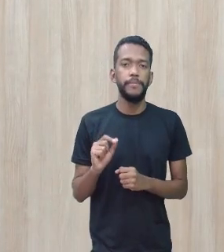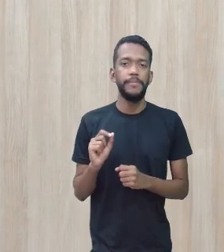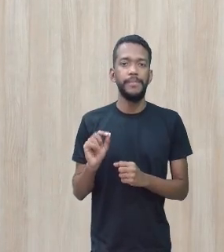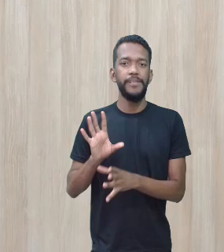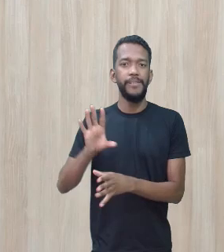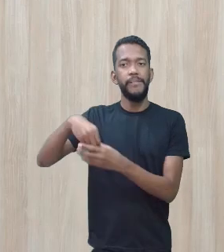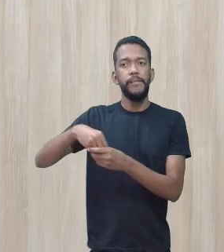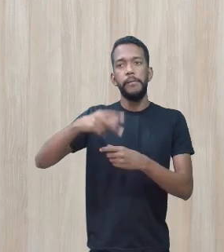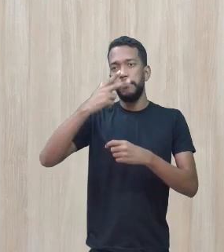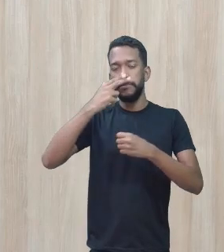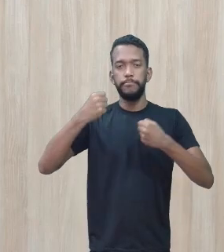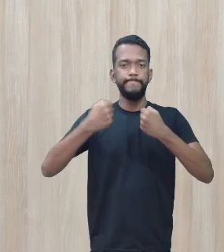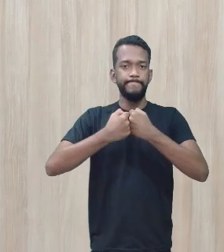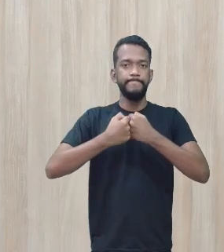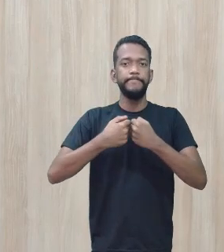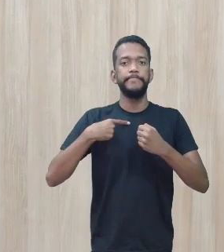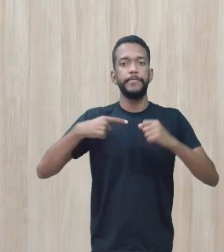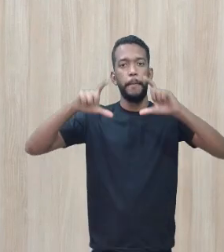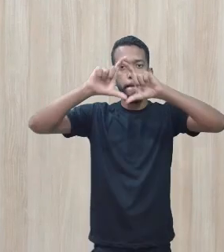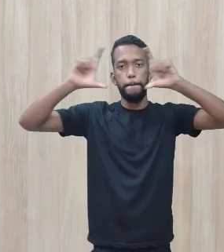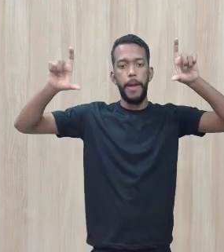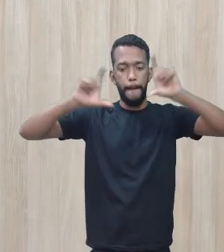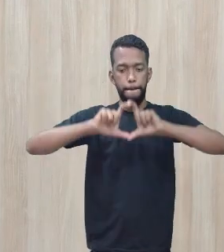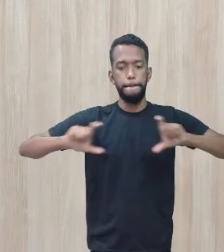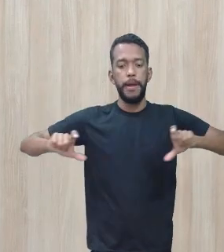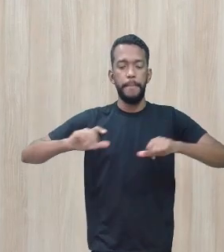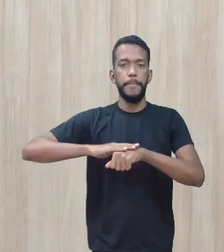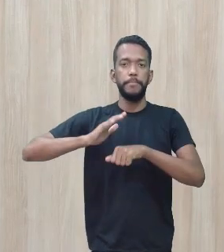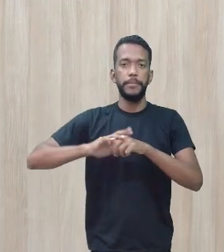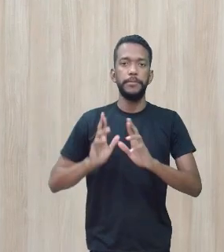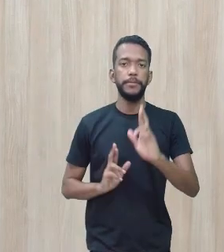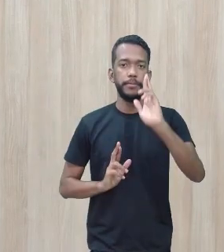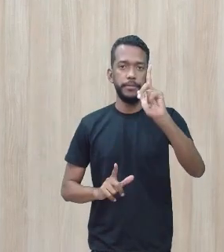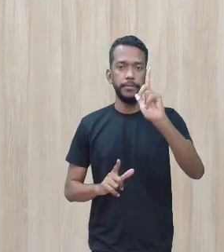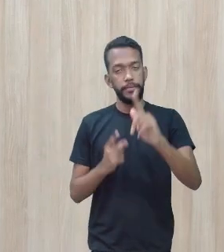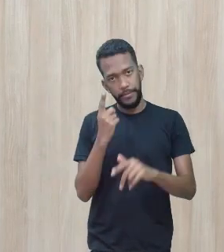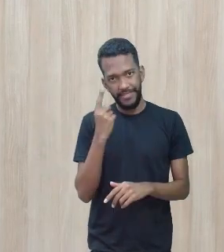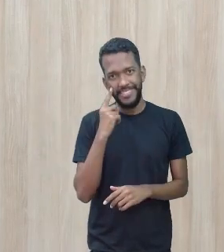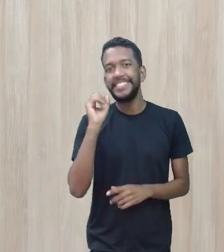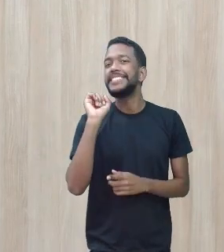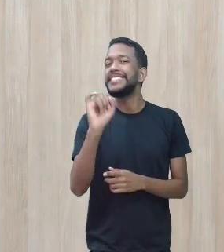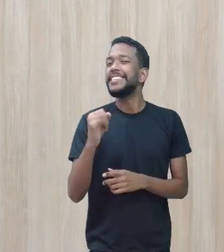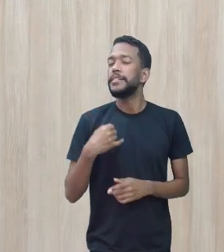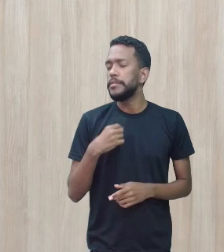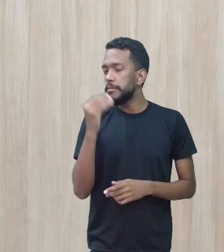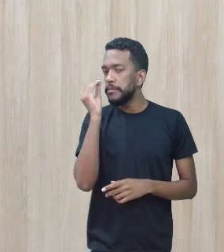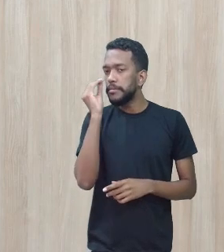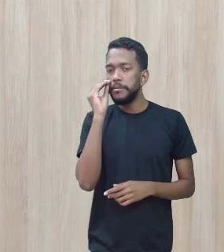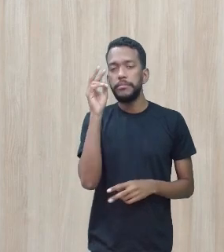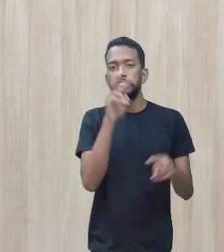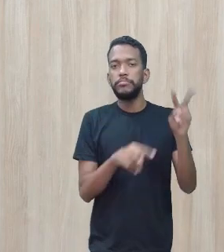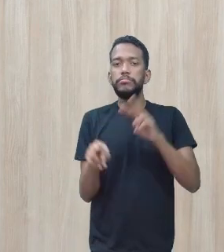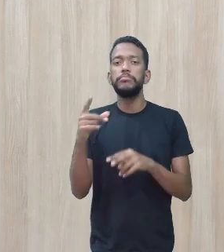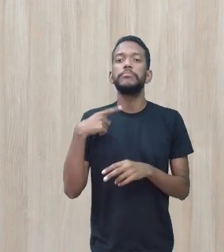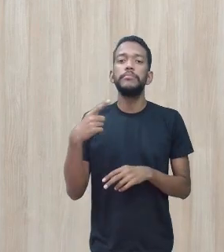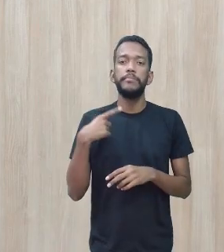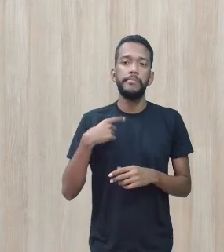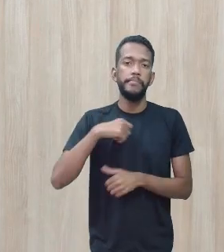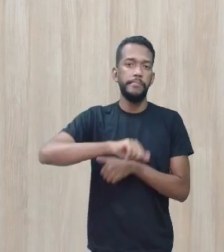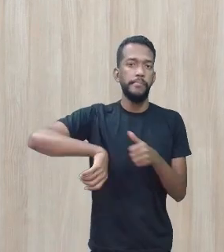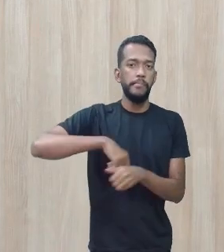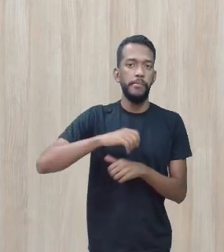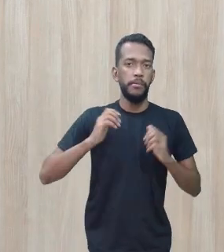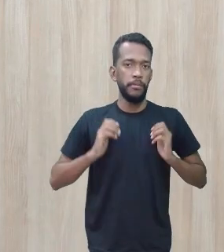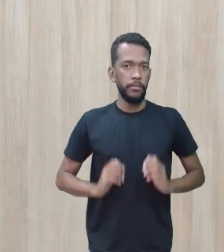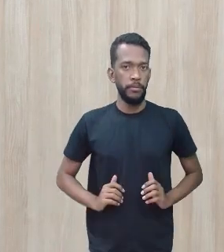o confronto de dois momentos diferentes. Se eu observo que existe uma mudança no comportamento,